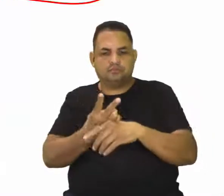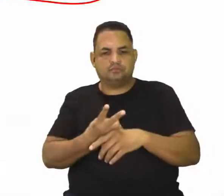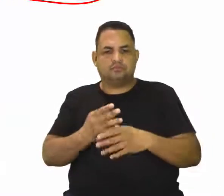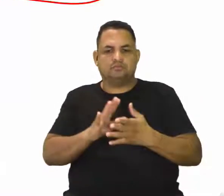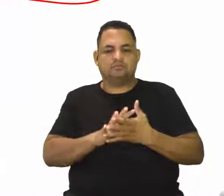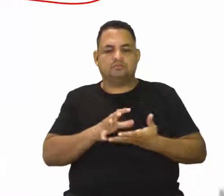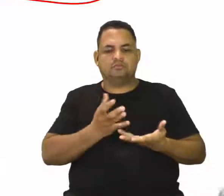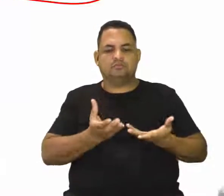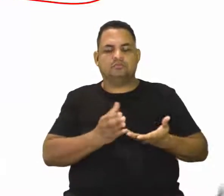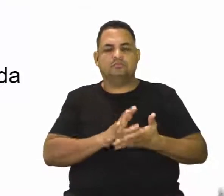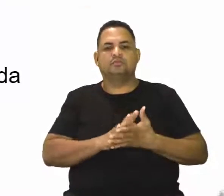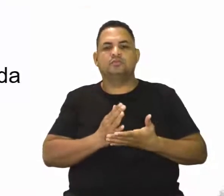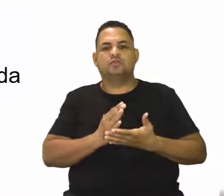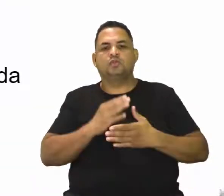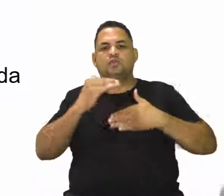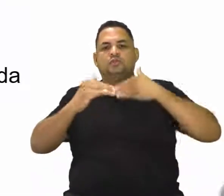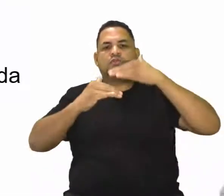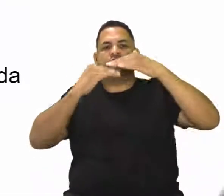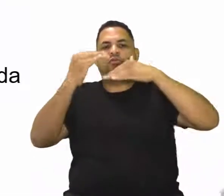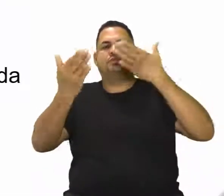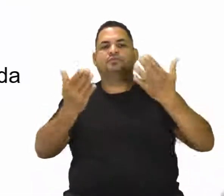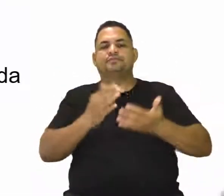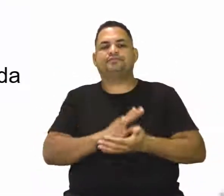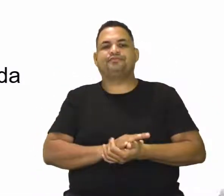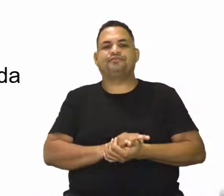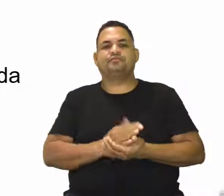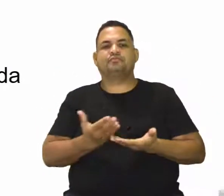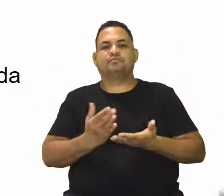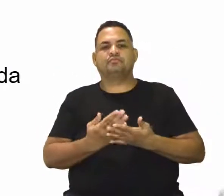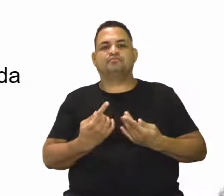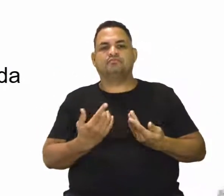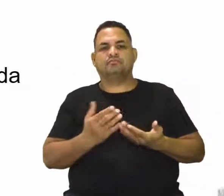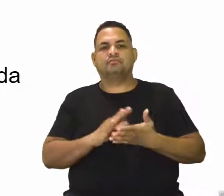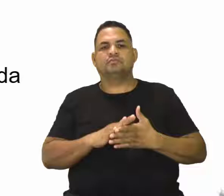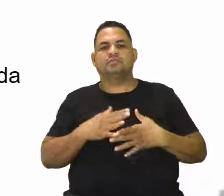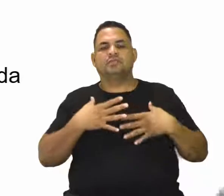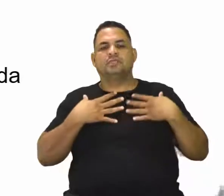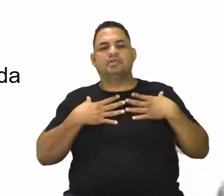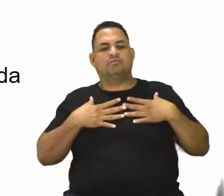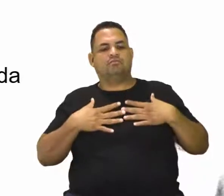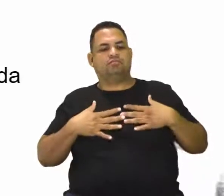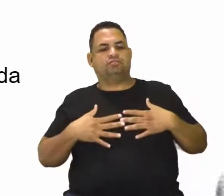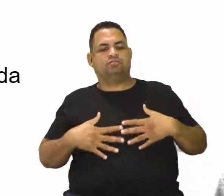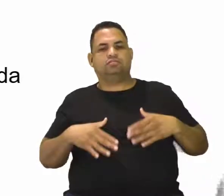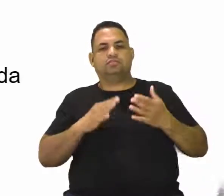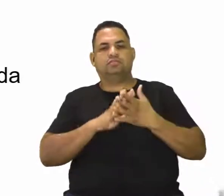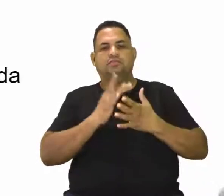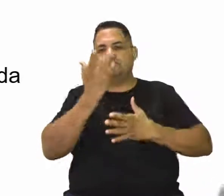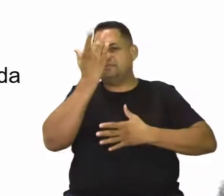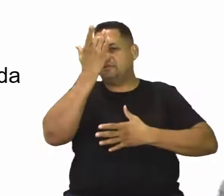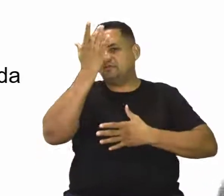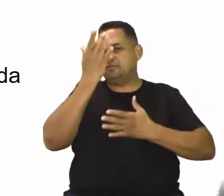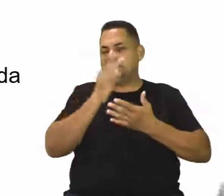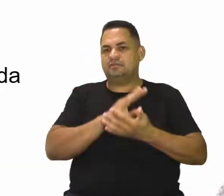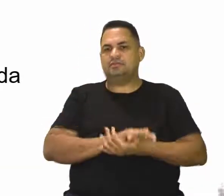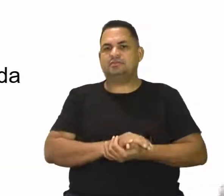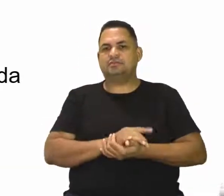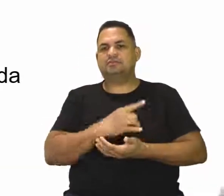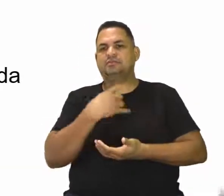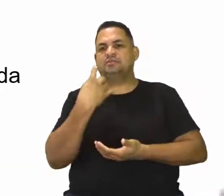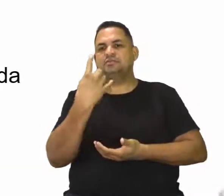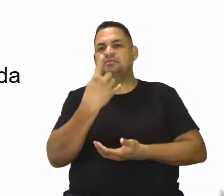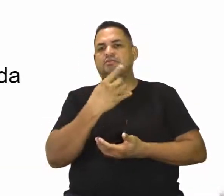um lugar ao sol. Diante do conforto e da facilidade que